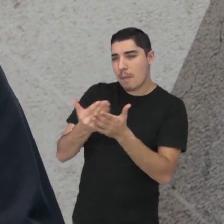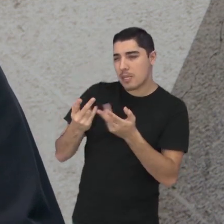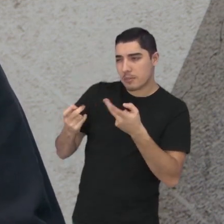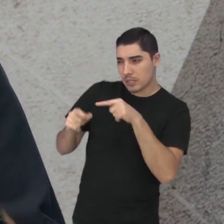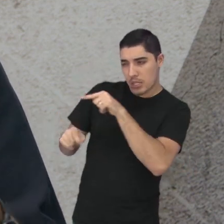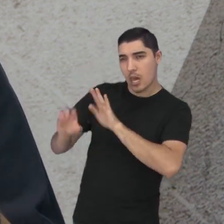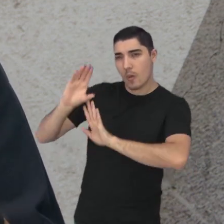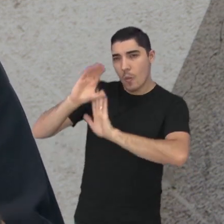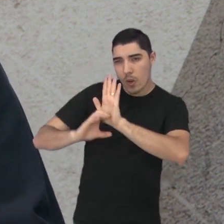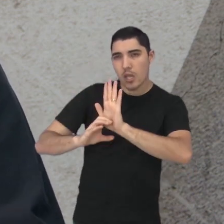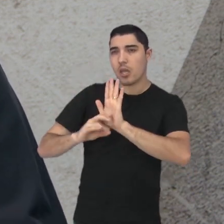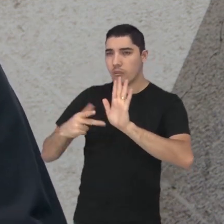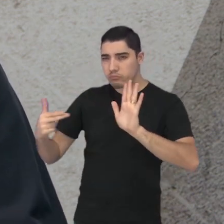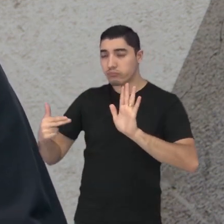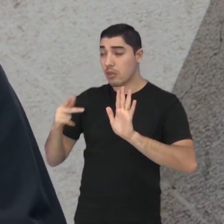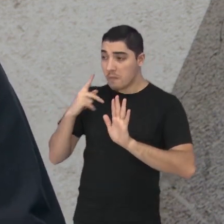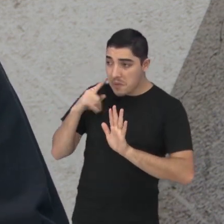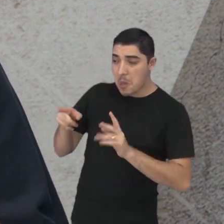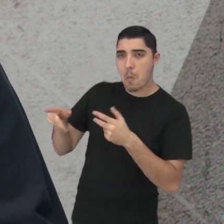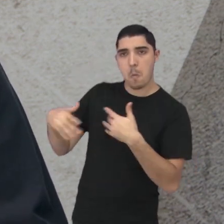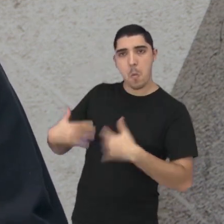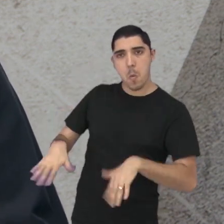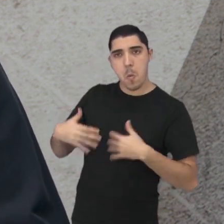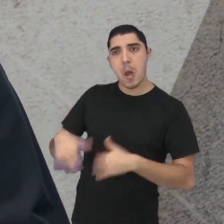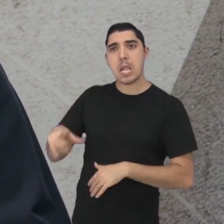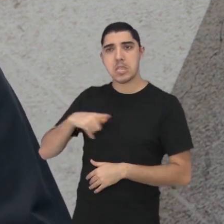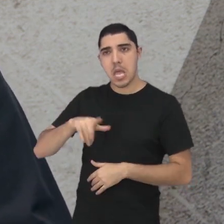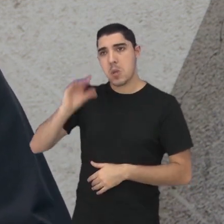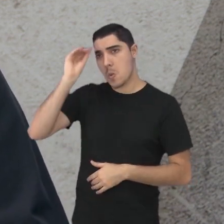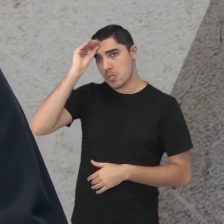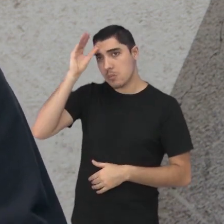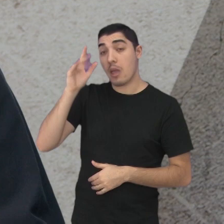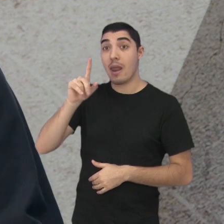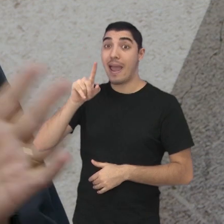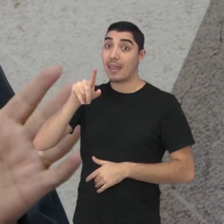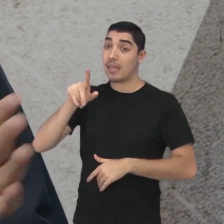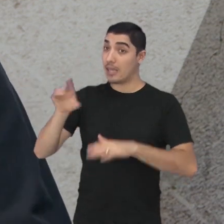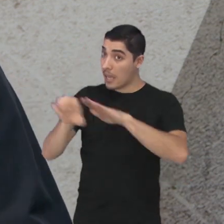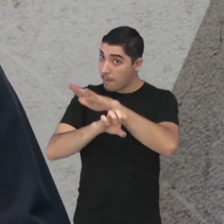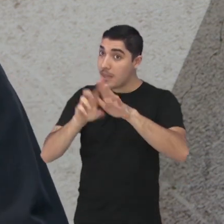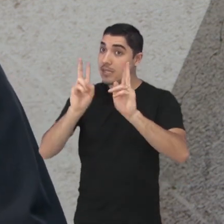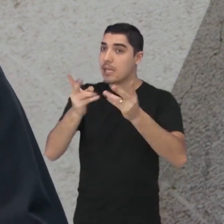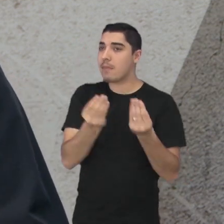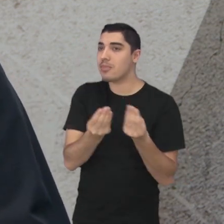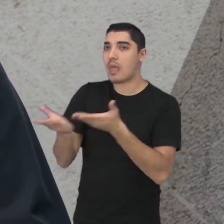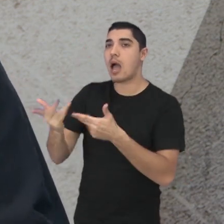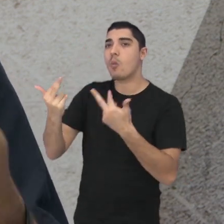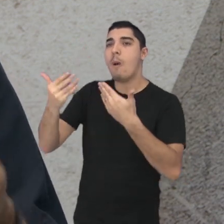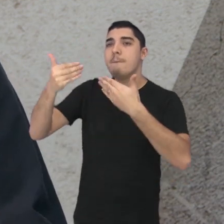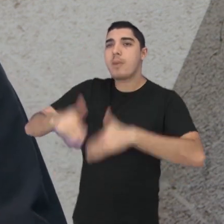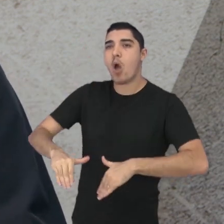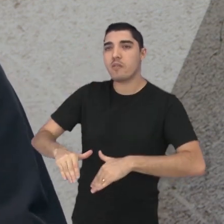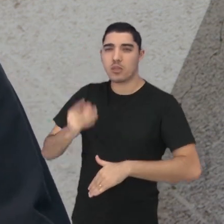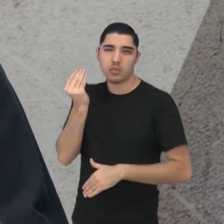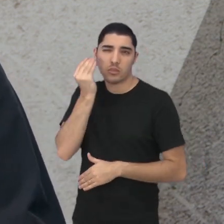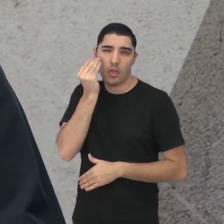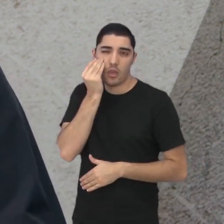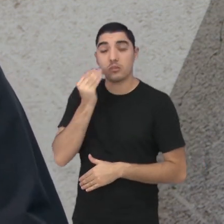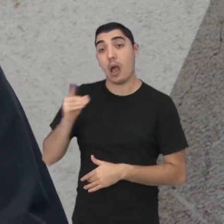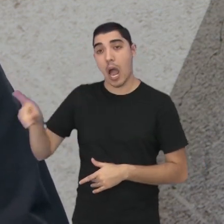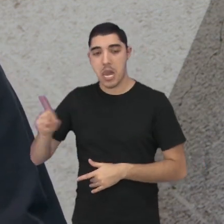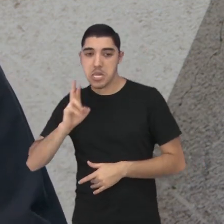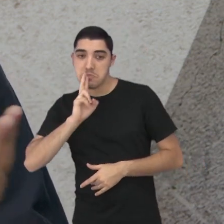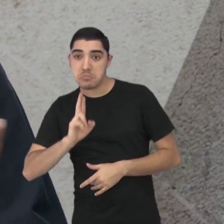olham o portfólio dele, veem que ele tem conhecimento suficiente e aí vão enviar um teste, é comum enviar um teste para ele, ele faz o teste e se ele